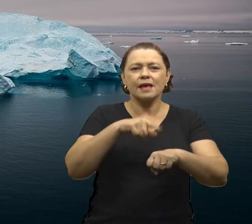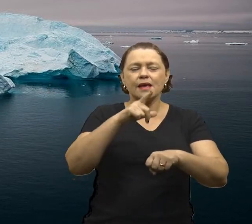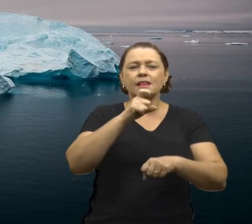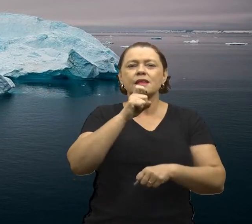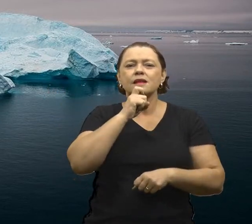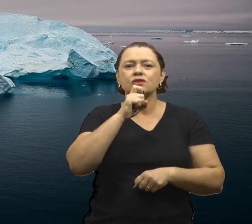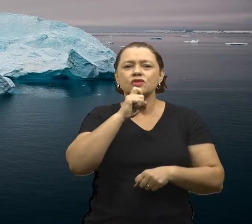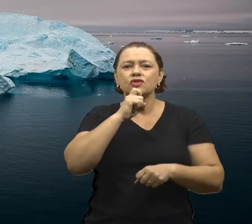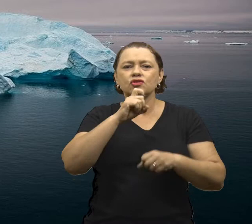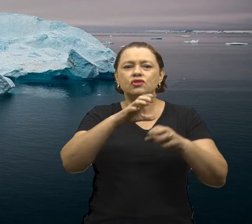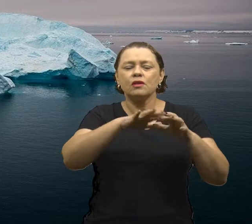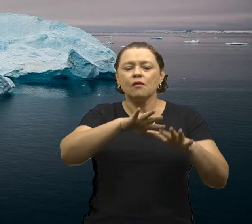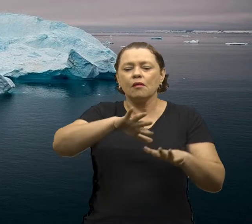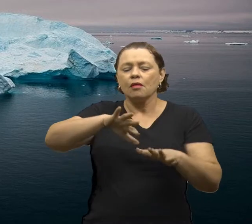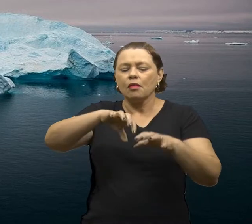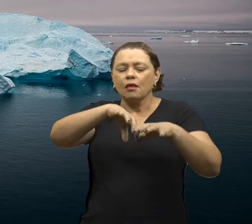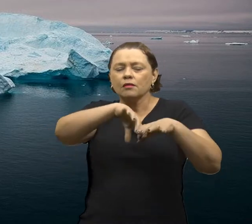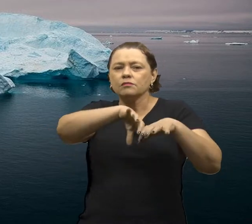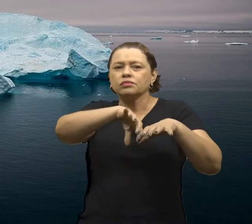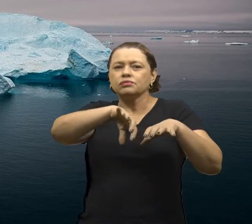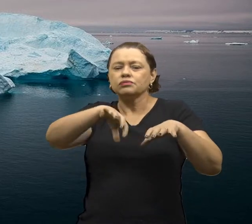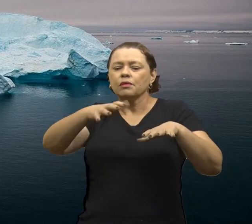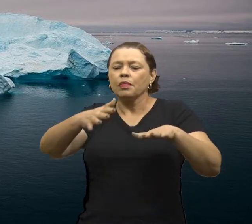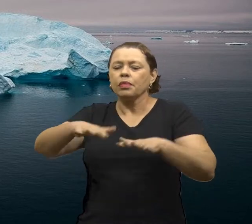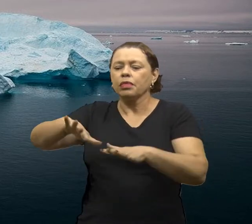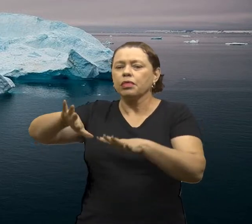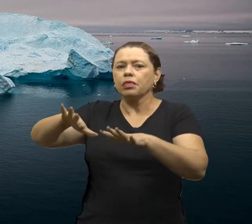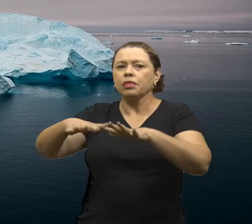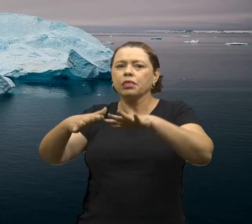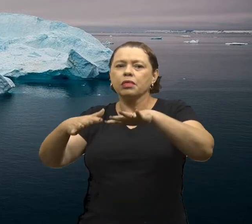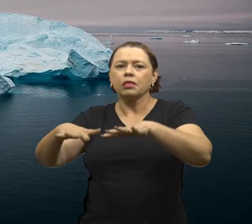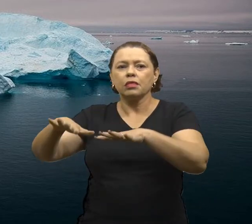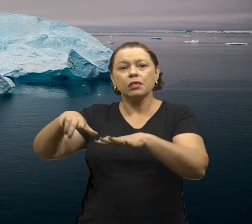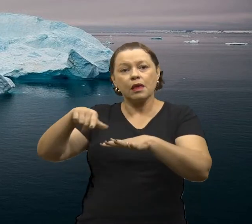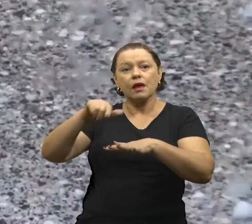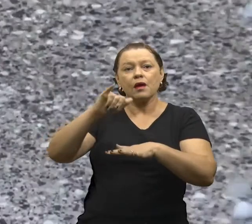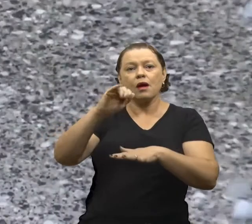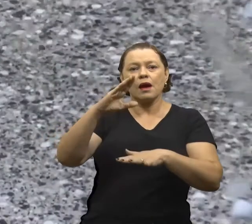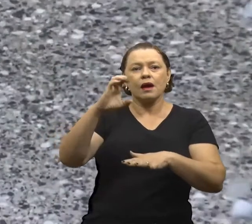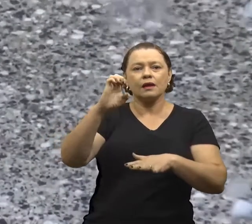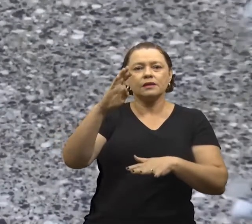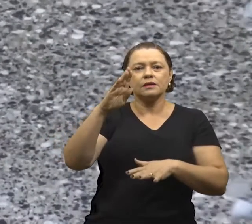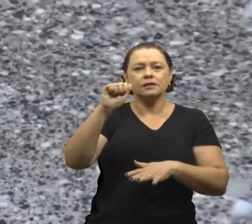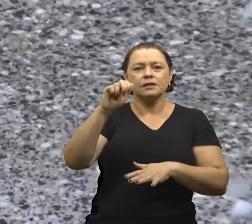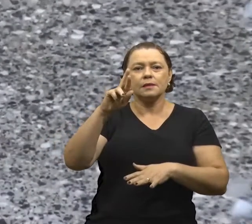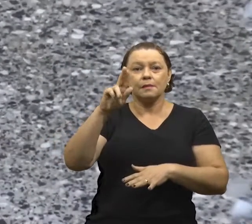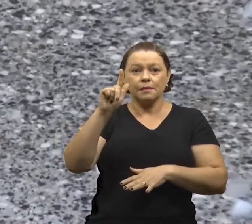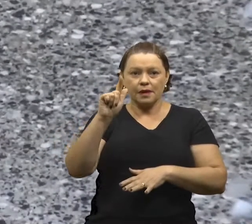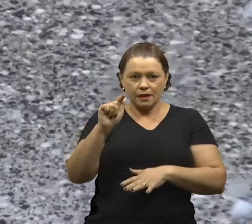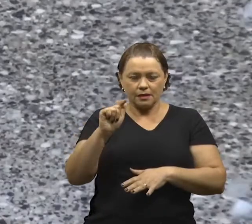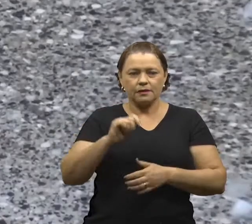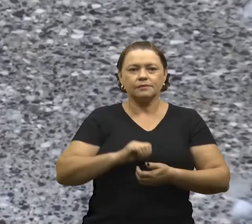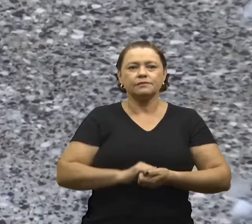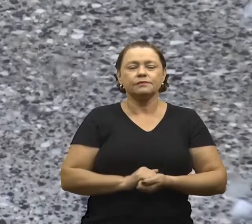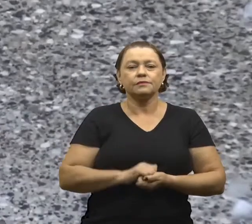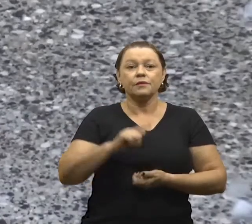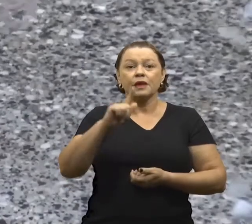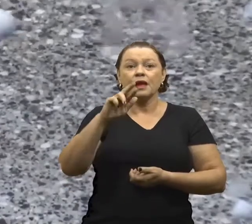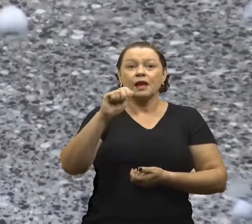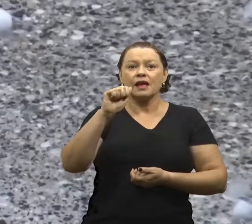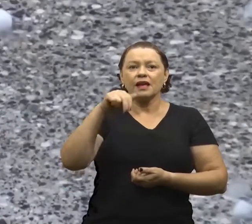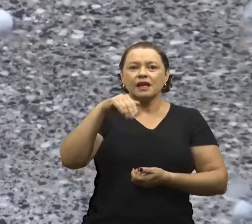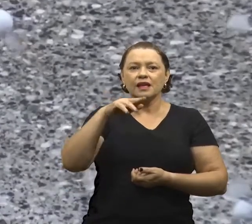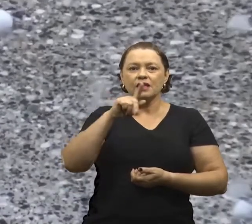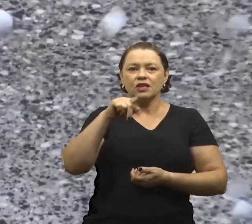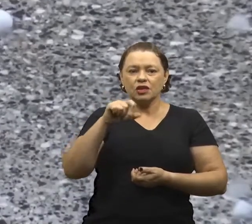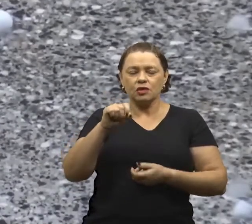e flutuam pela água gelada. São os icebergs. O granizo também é água em estado